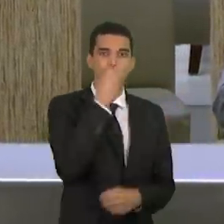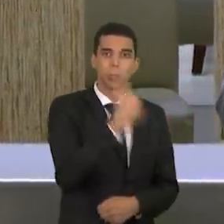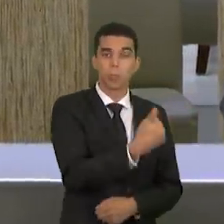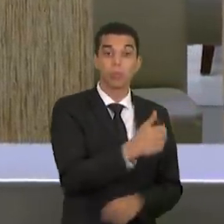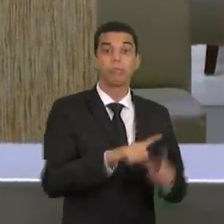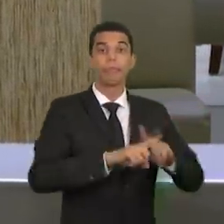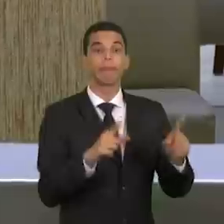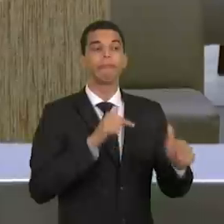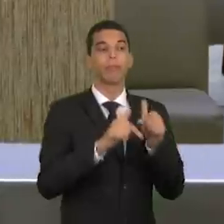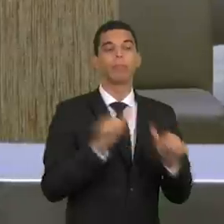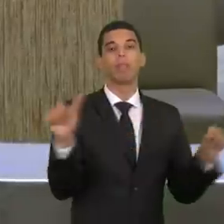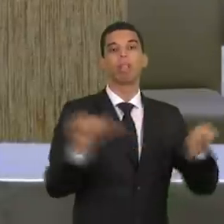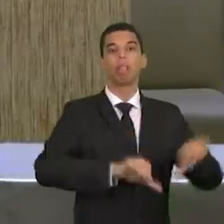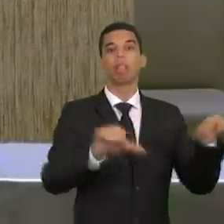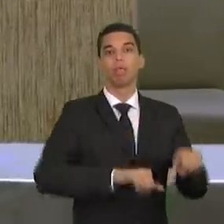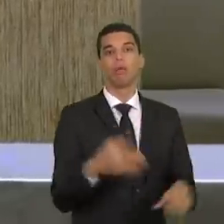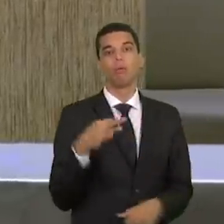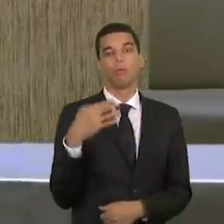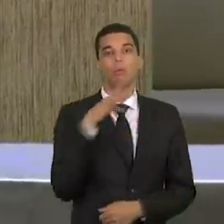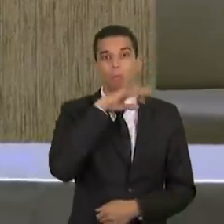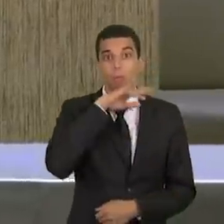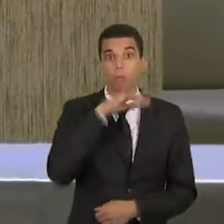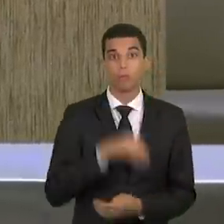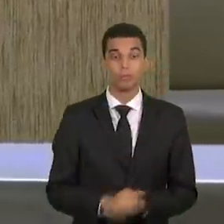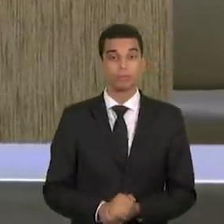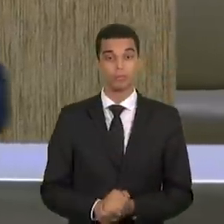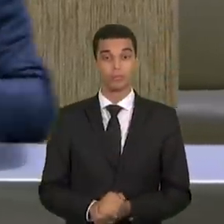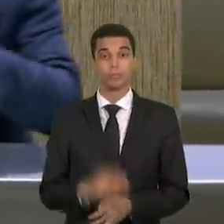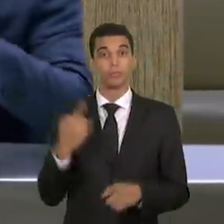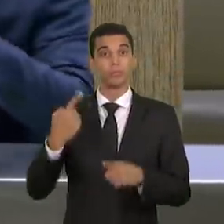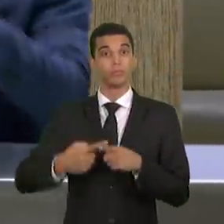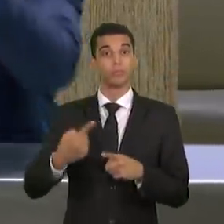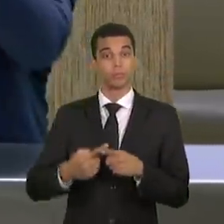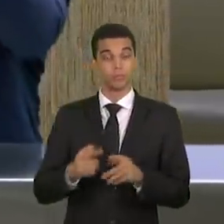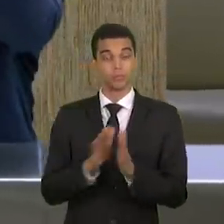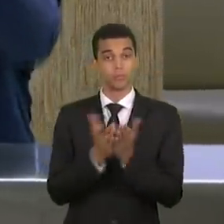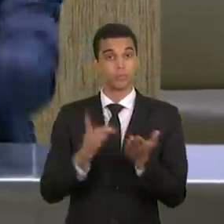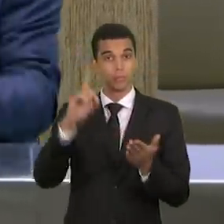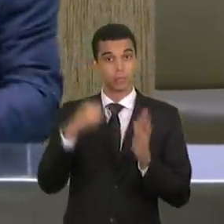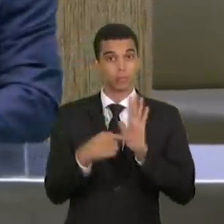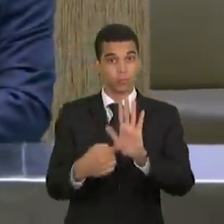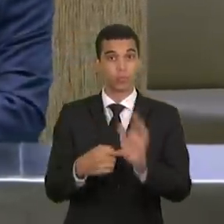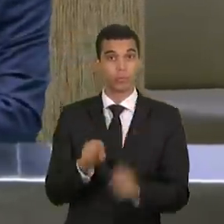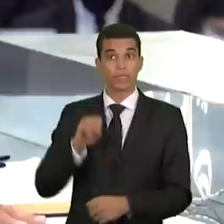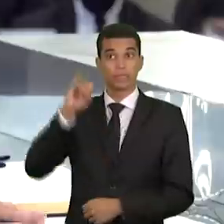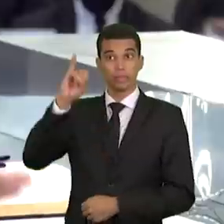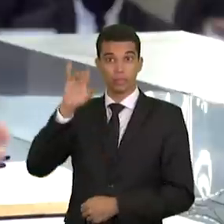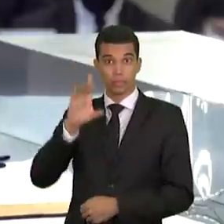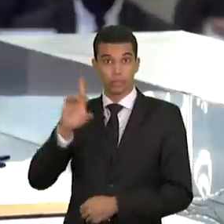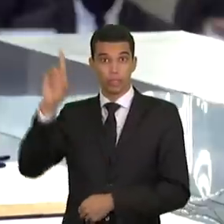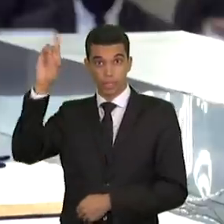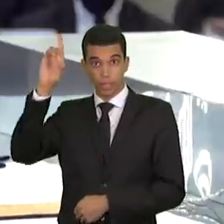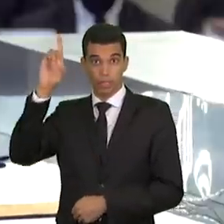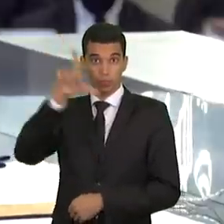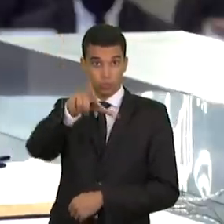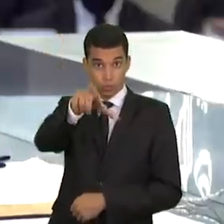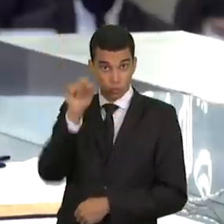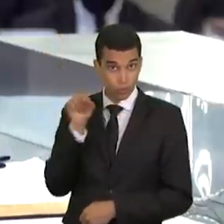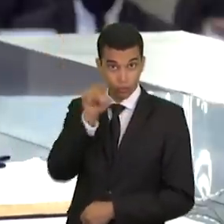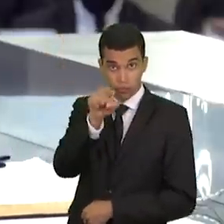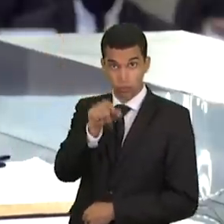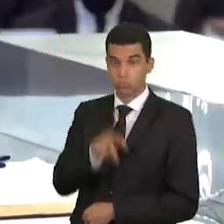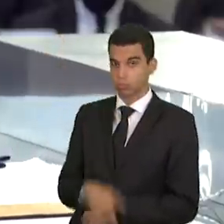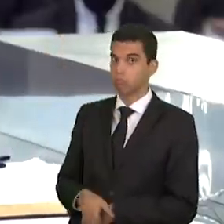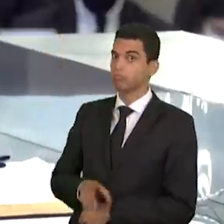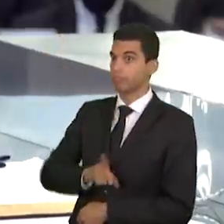mais, é exigido mais. Então, ficam aí essas cinco reflexões, essas